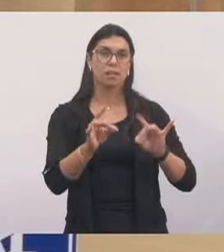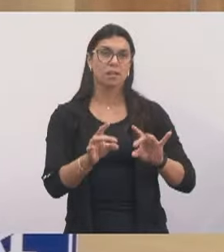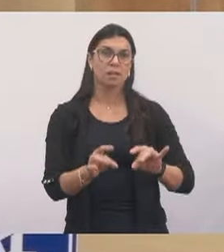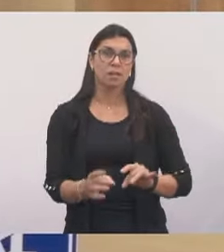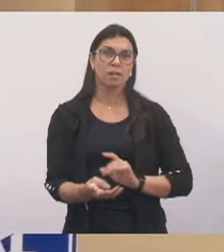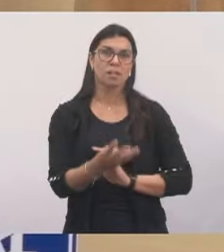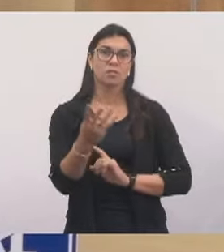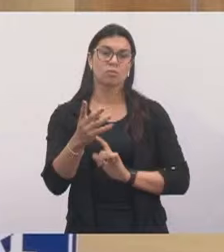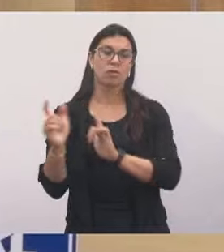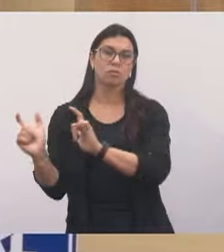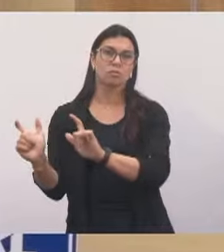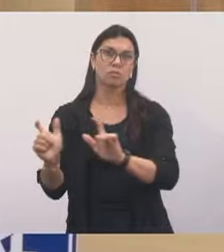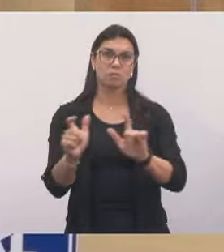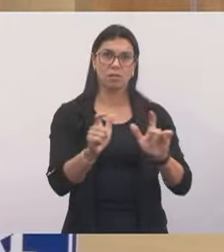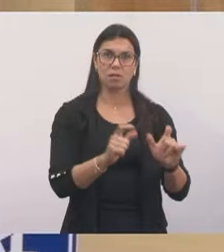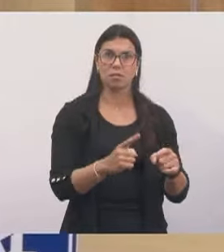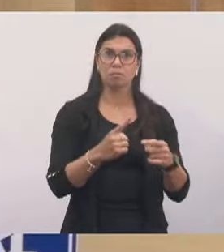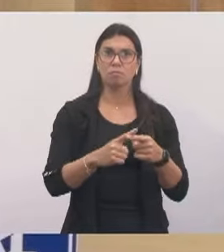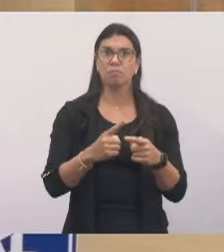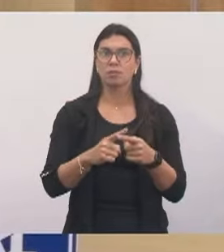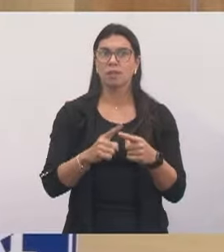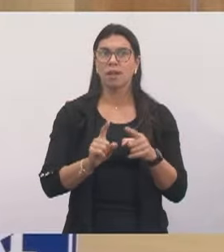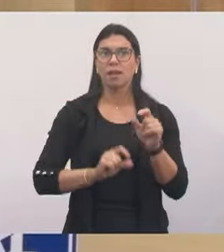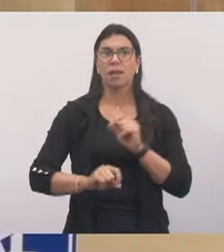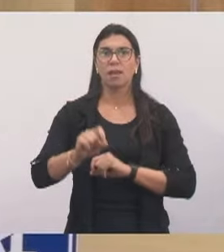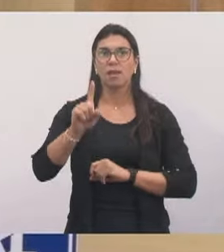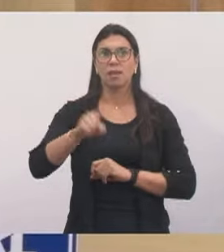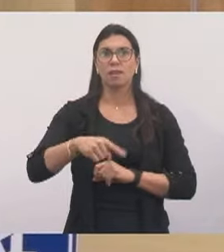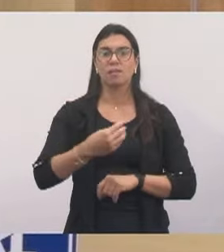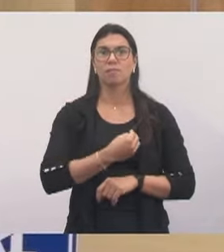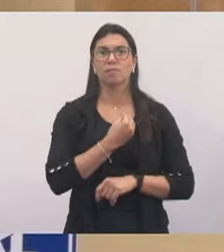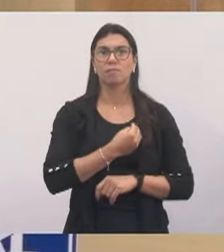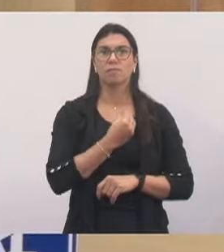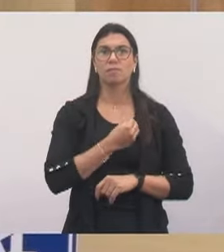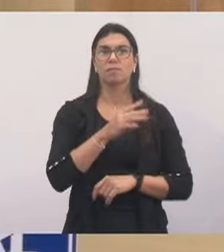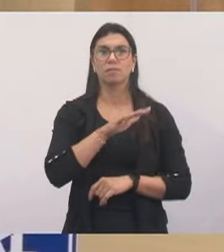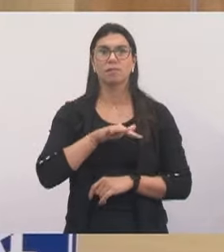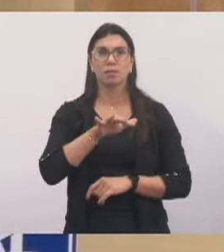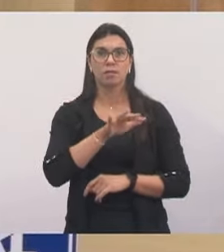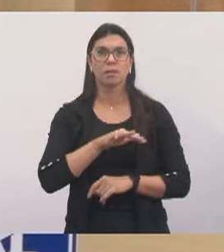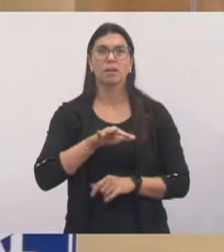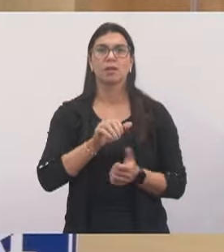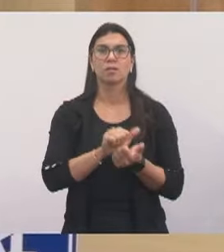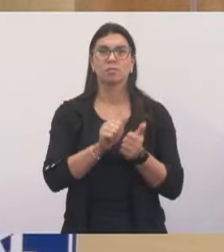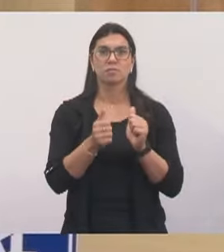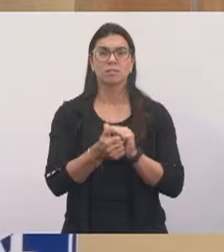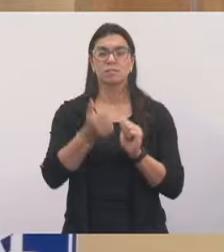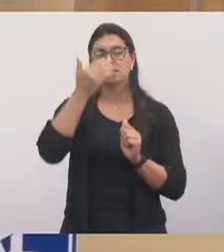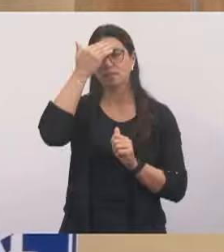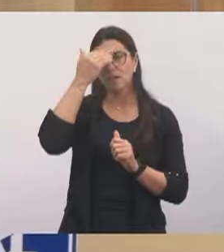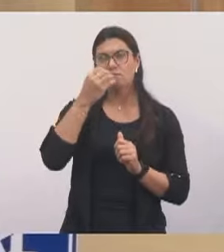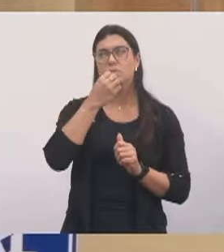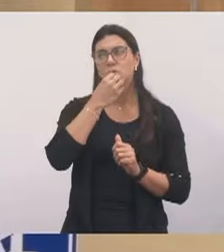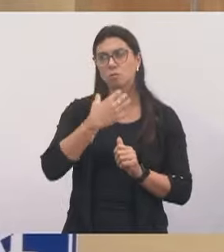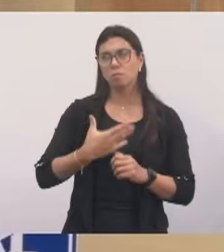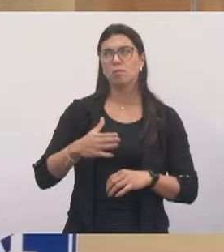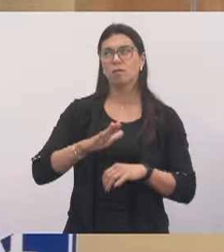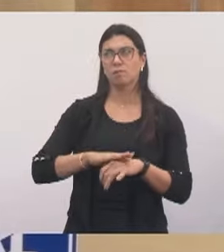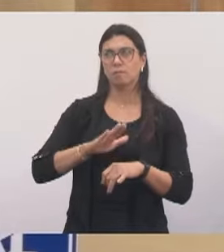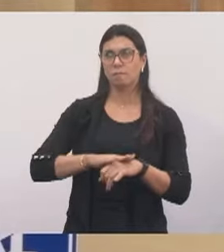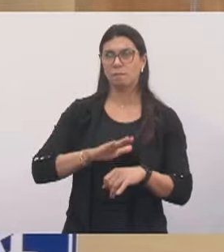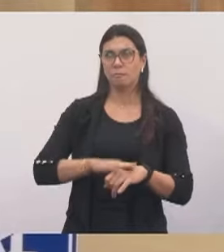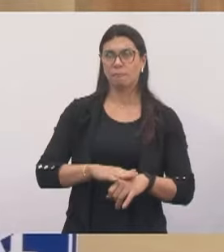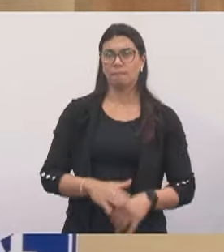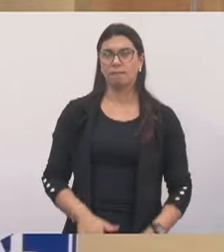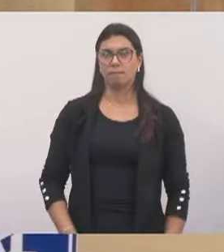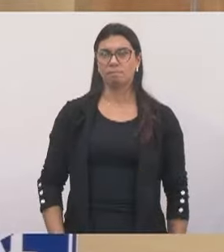quatro entidades, porque, para quem é do esporte, já sabe que faz o bem. Já sabe que faz o bem. Mas eu quero